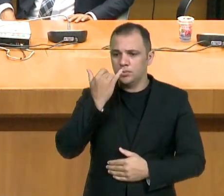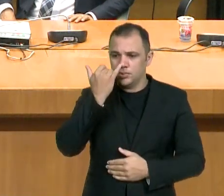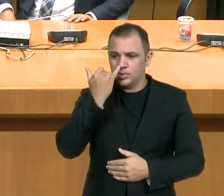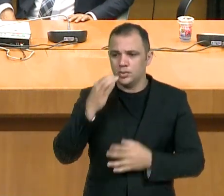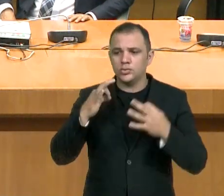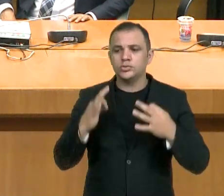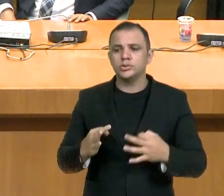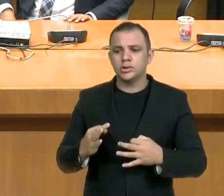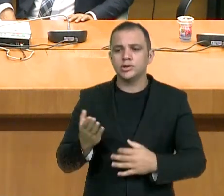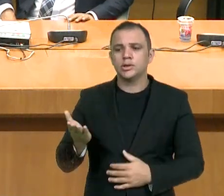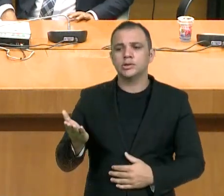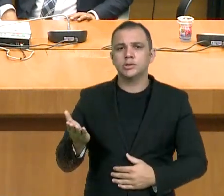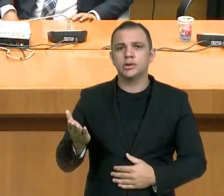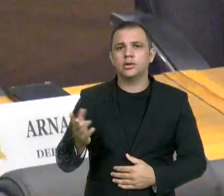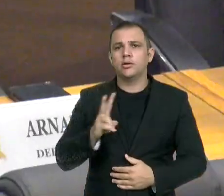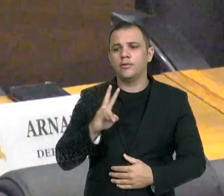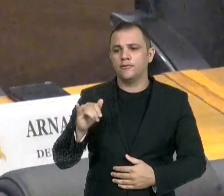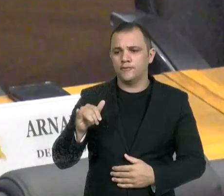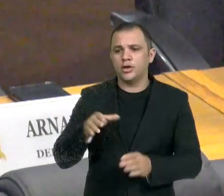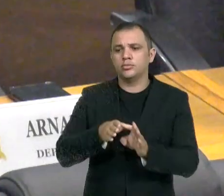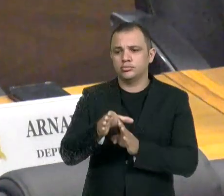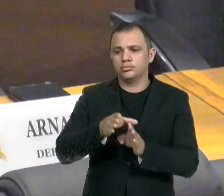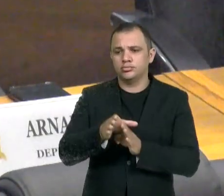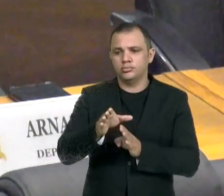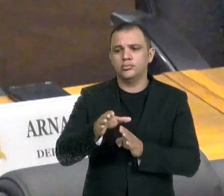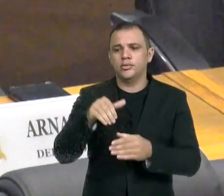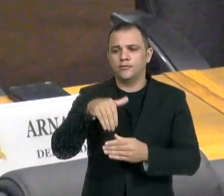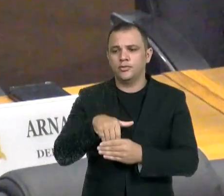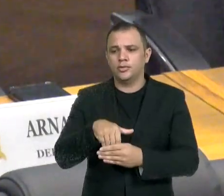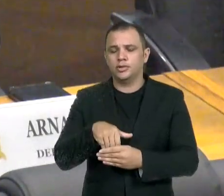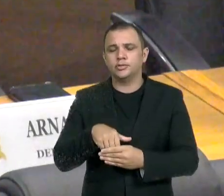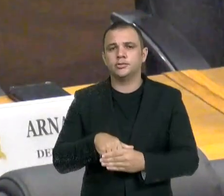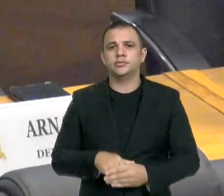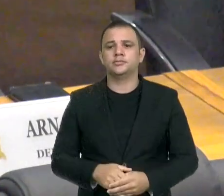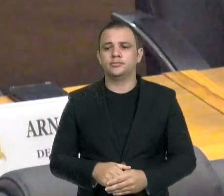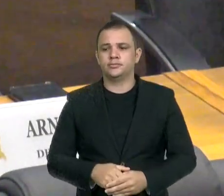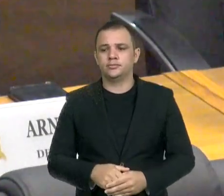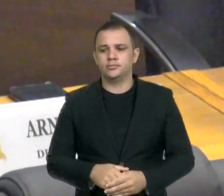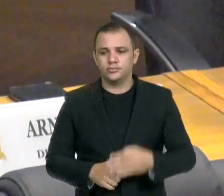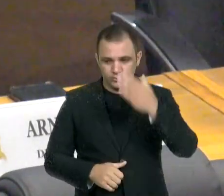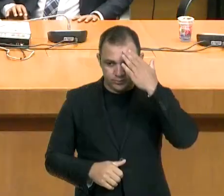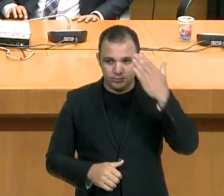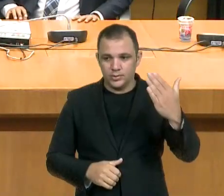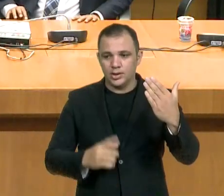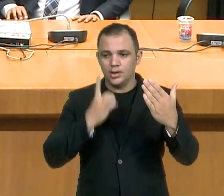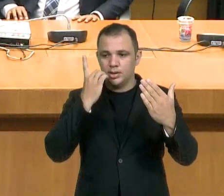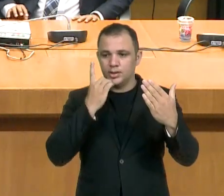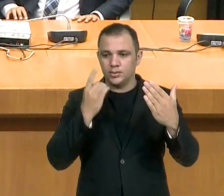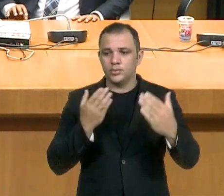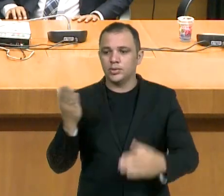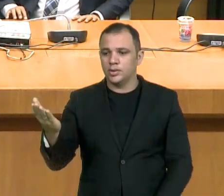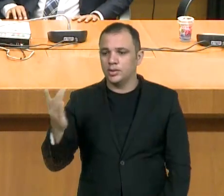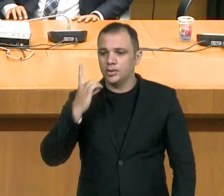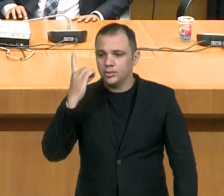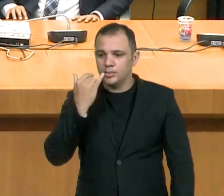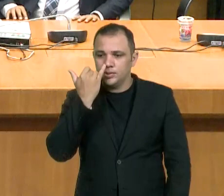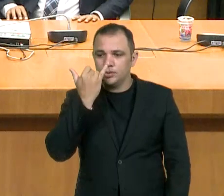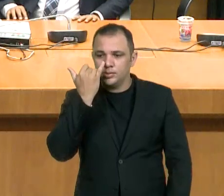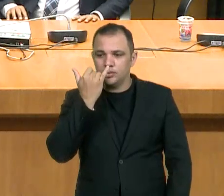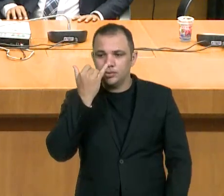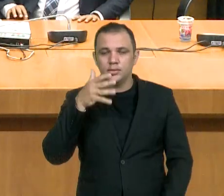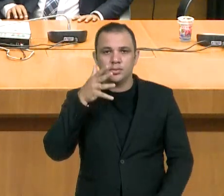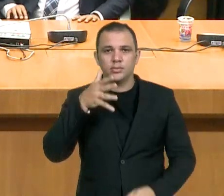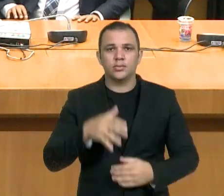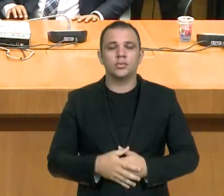ele fará o encaminhamento. Agradeço, deputado Arnaldo Melo. Concedo a palavra ao deputado doutor Iglesias. Obrigado,